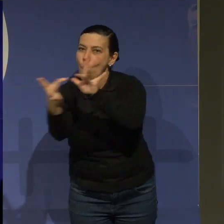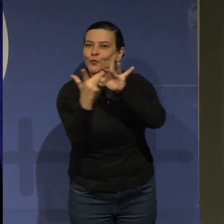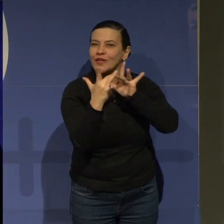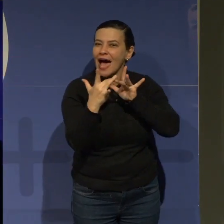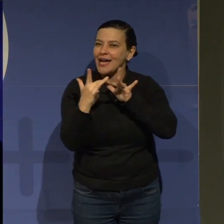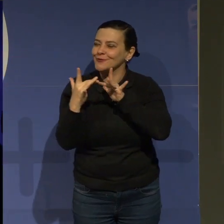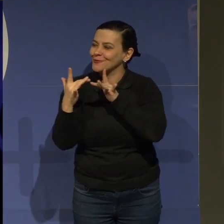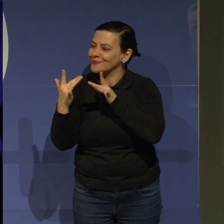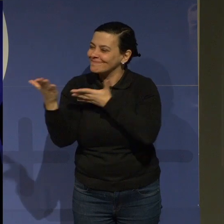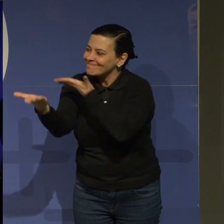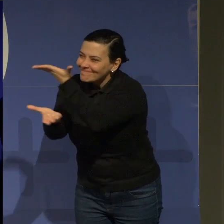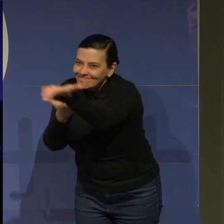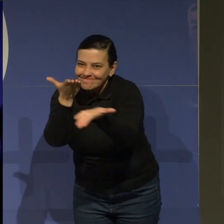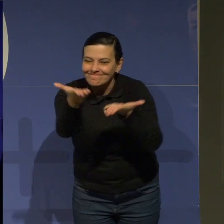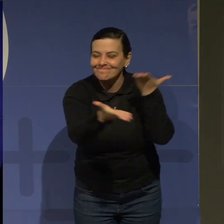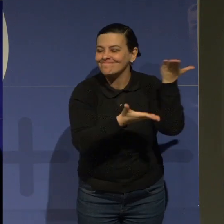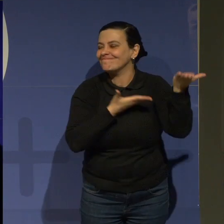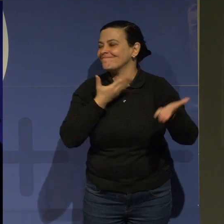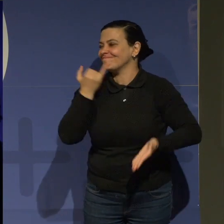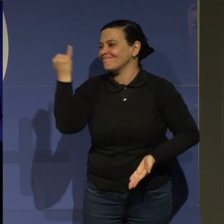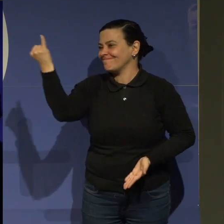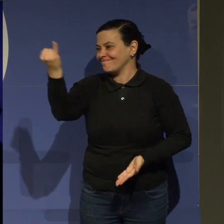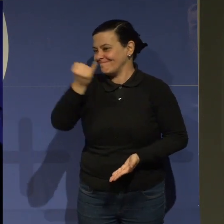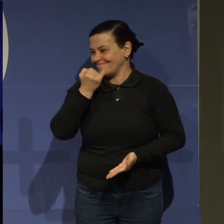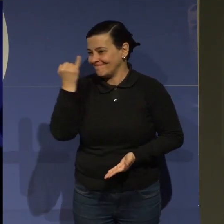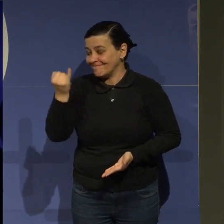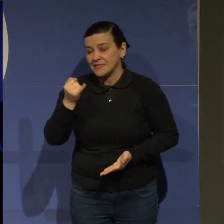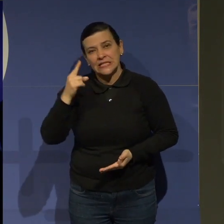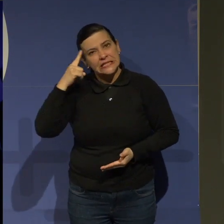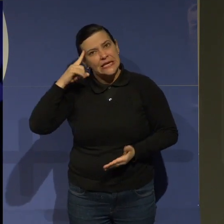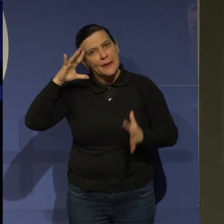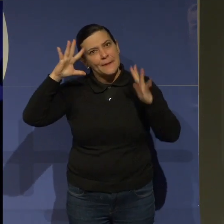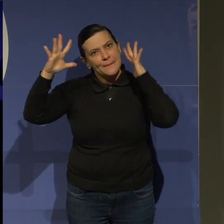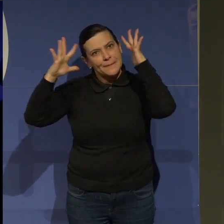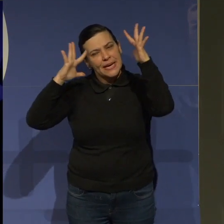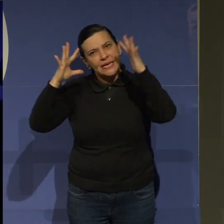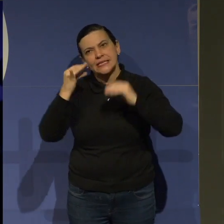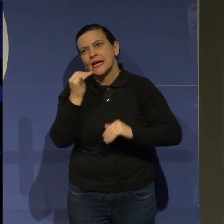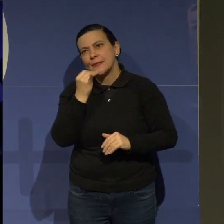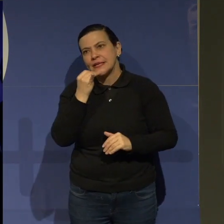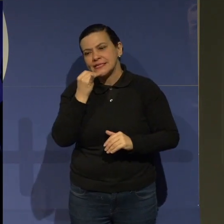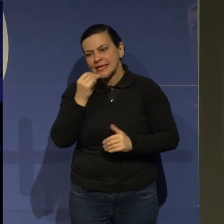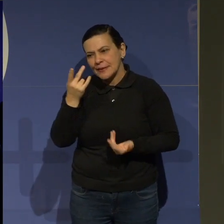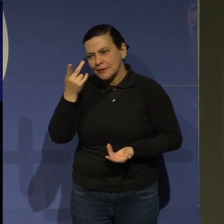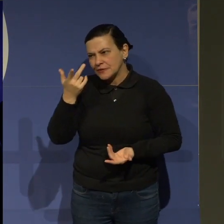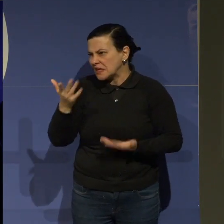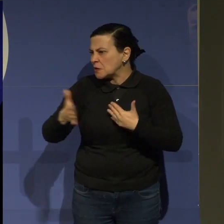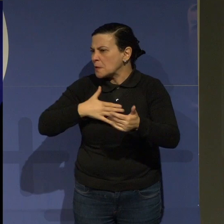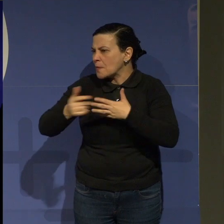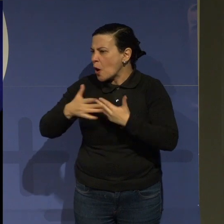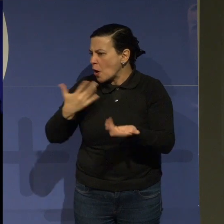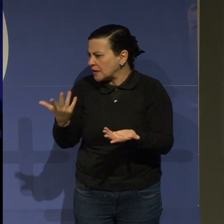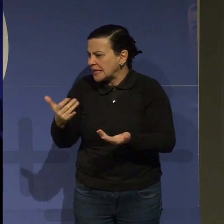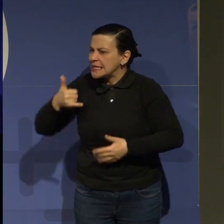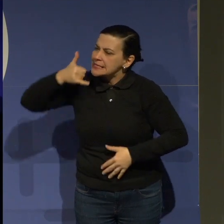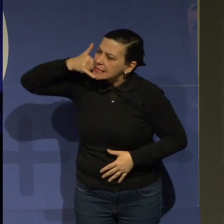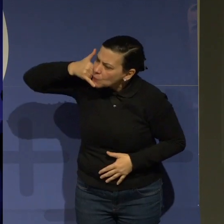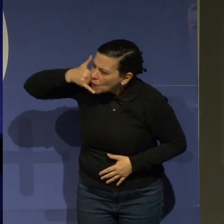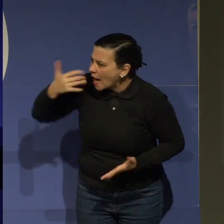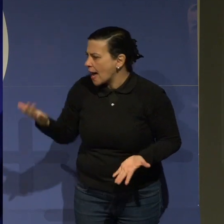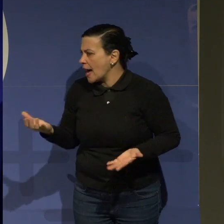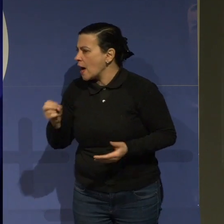significa a gente pensar naquela pessoa que está no outro lado da tela, seja de celular, seja